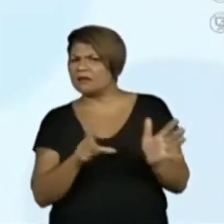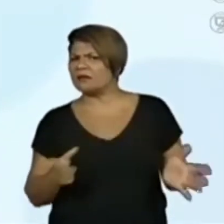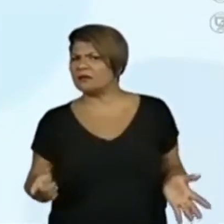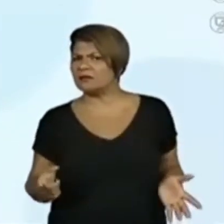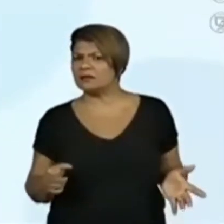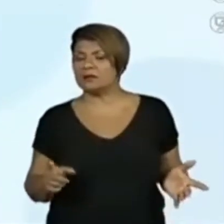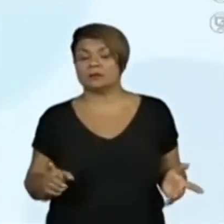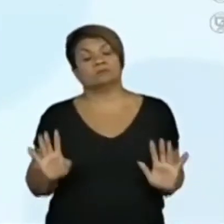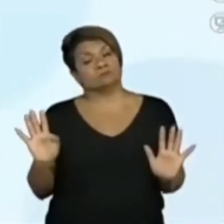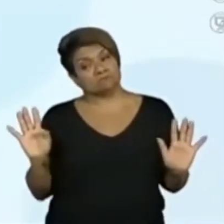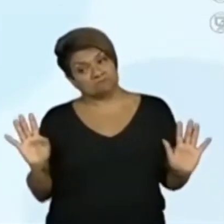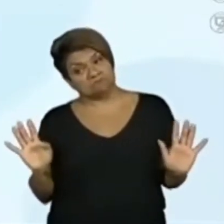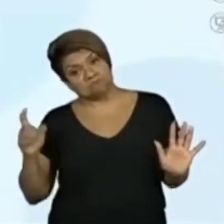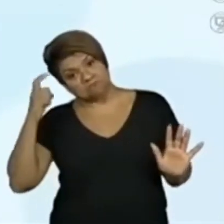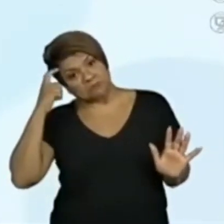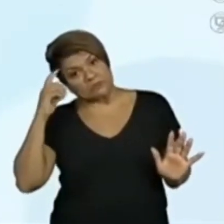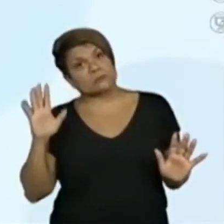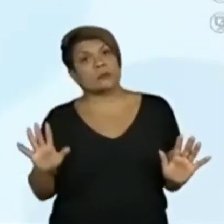Pensamos nisso?